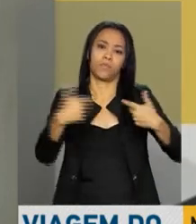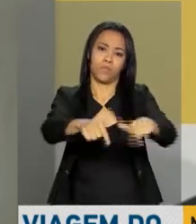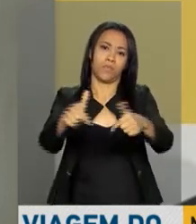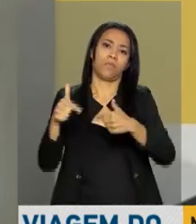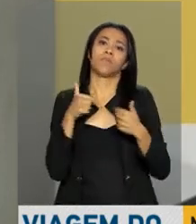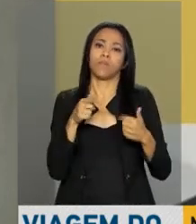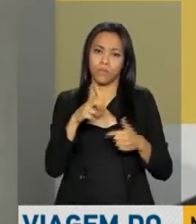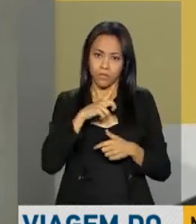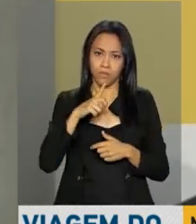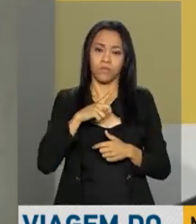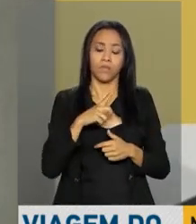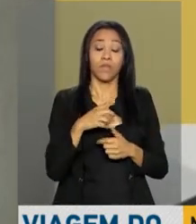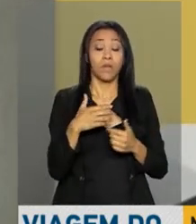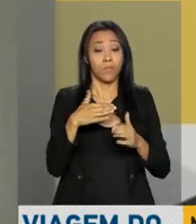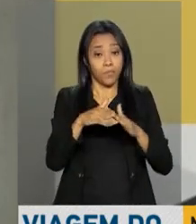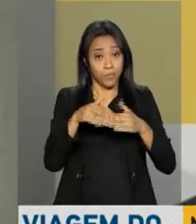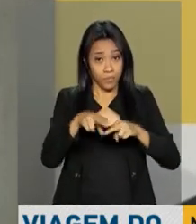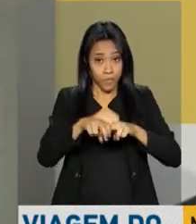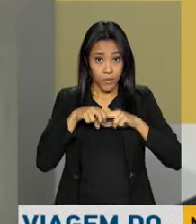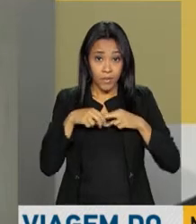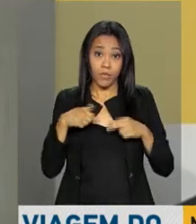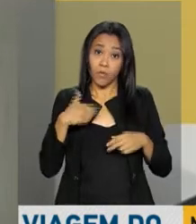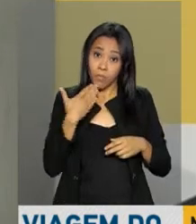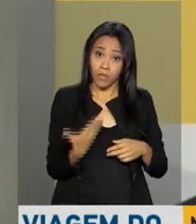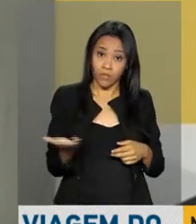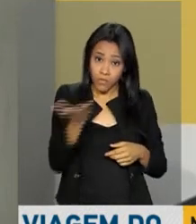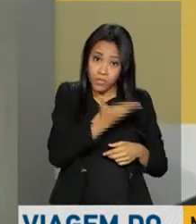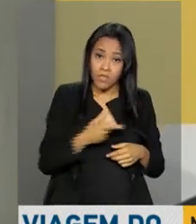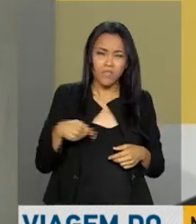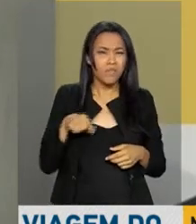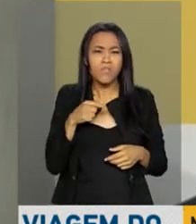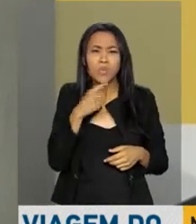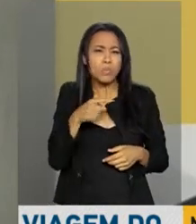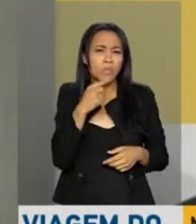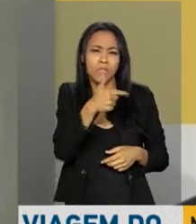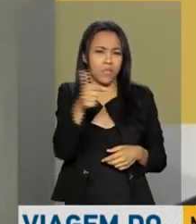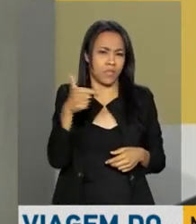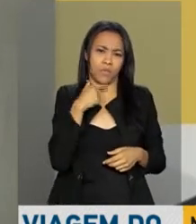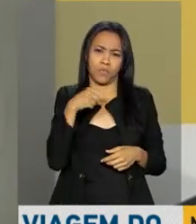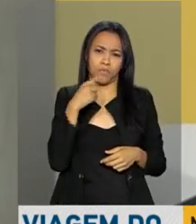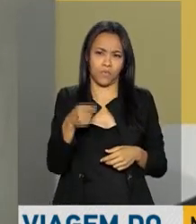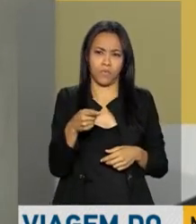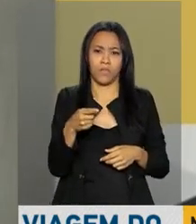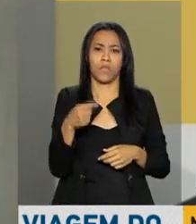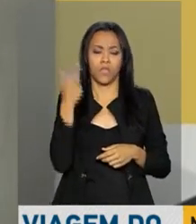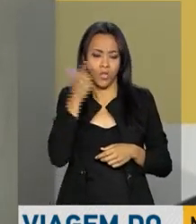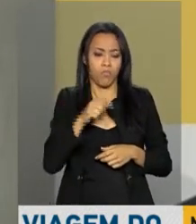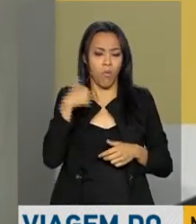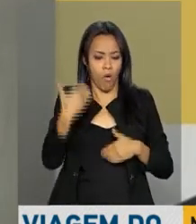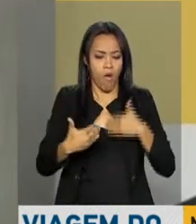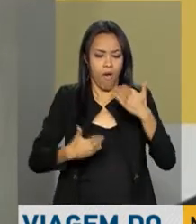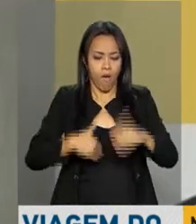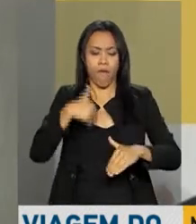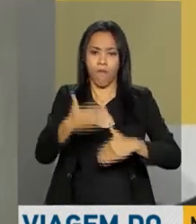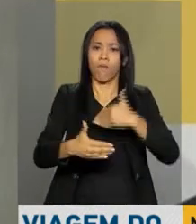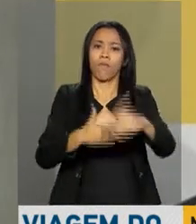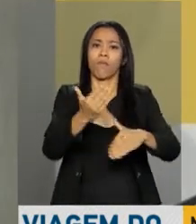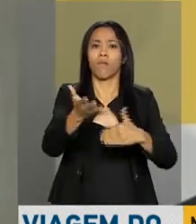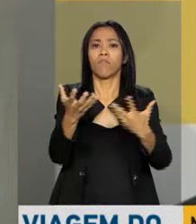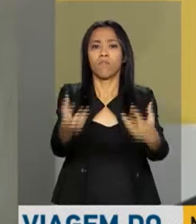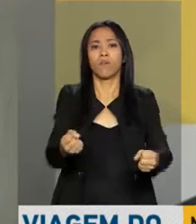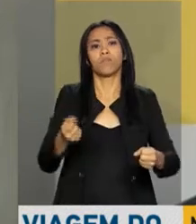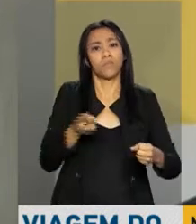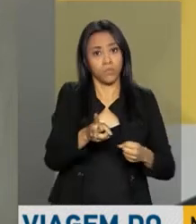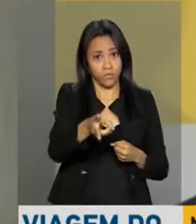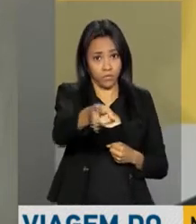é eu peço a todos que não tenham dúvida estimulados por esses avanços nós continuaremos a